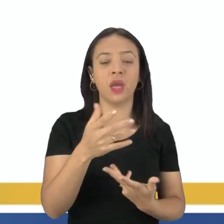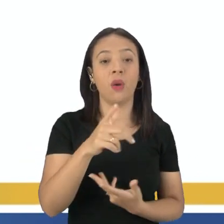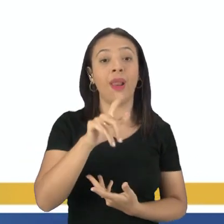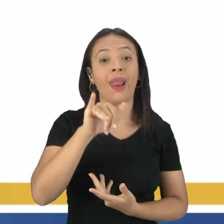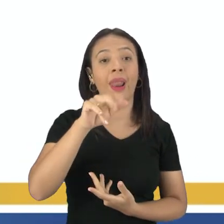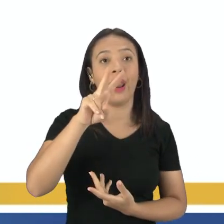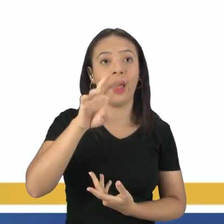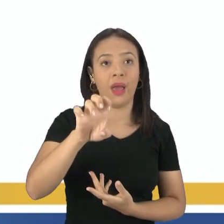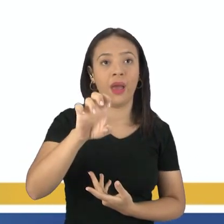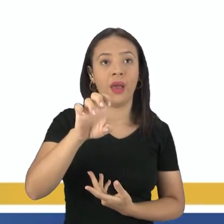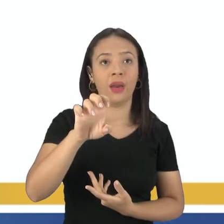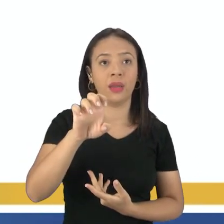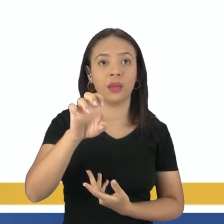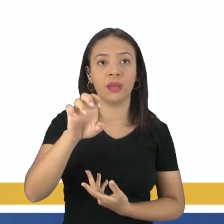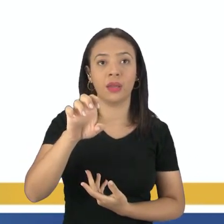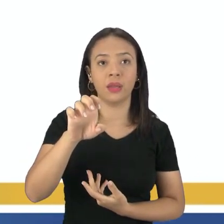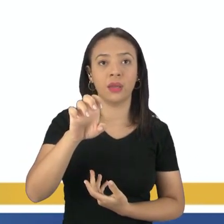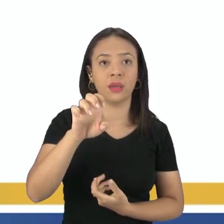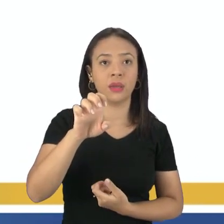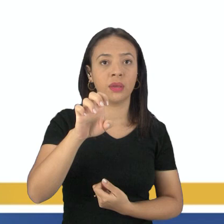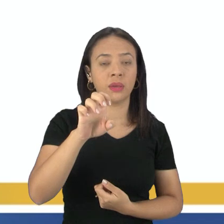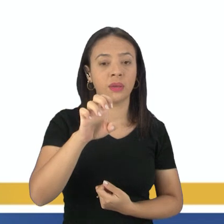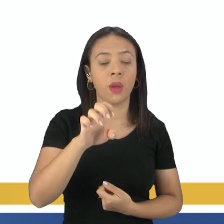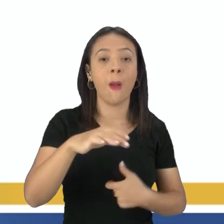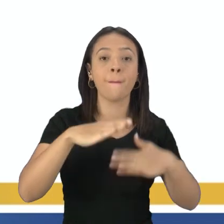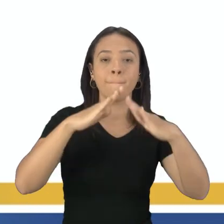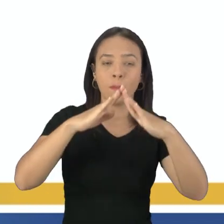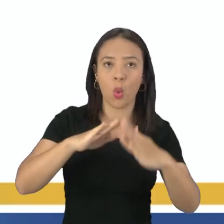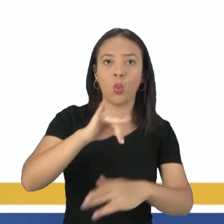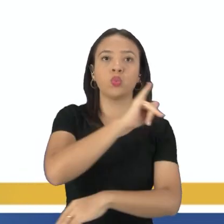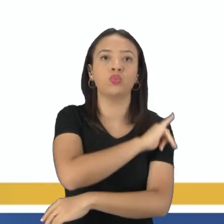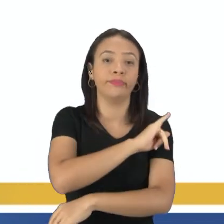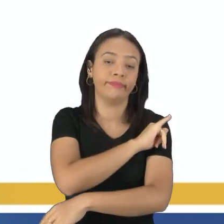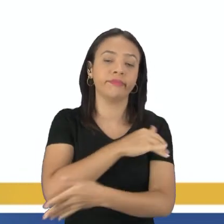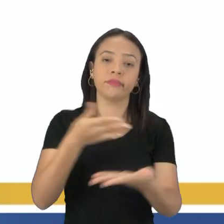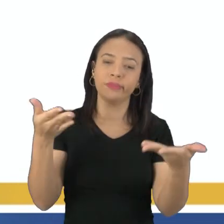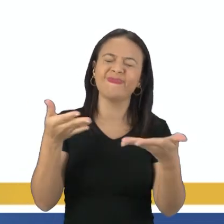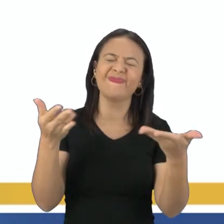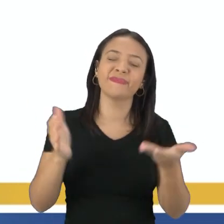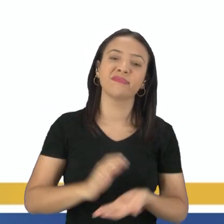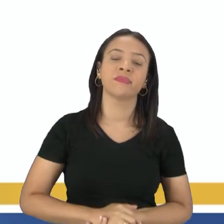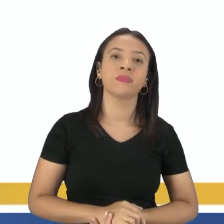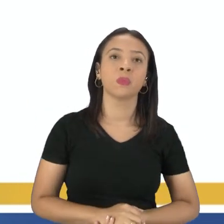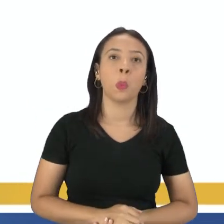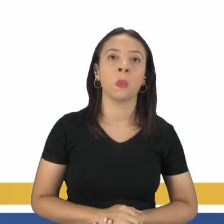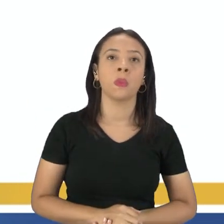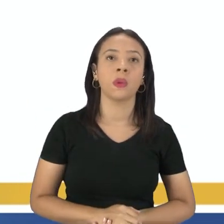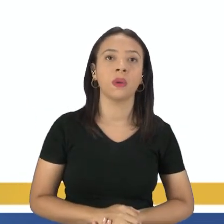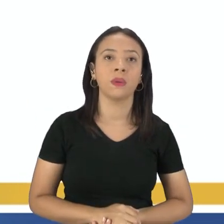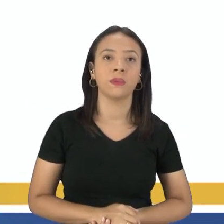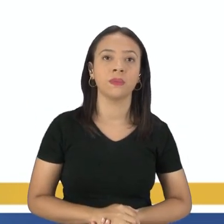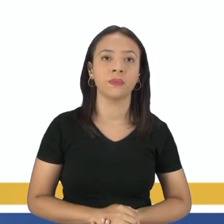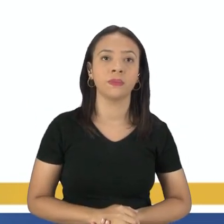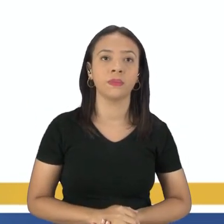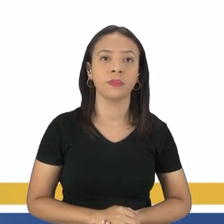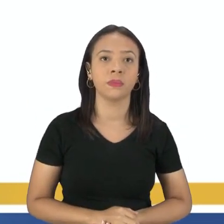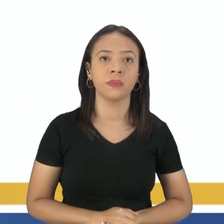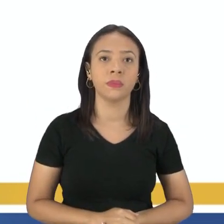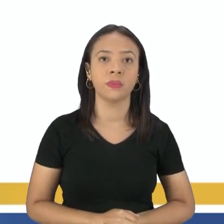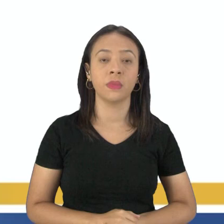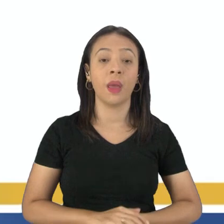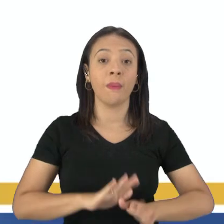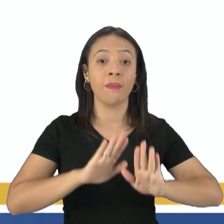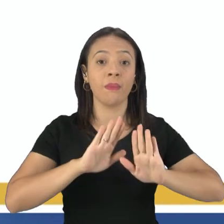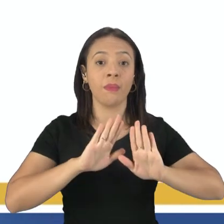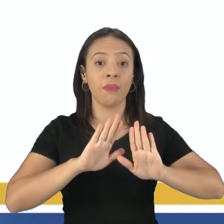S. They live in Rio now. Eles moram no Rio agora, né? But they perform, mas